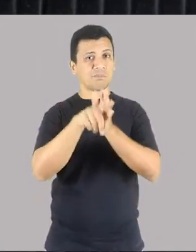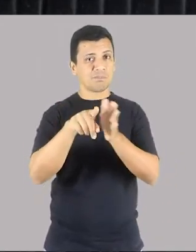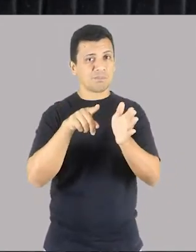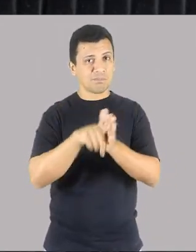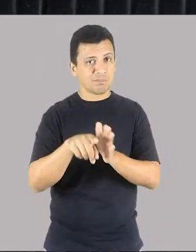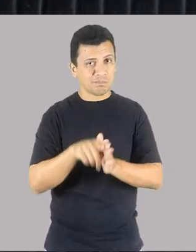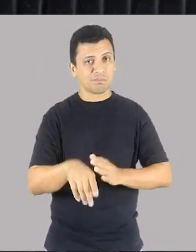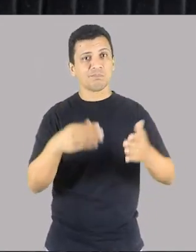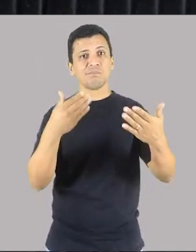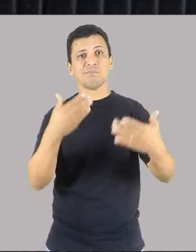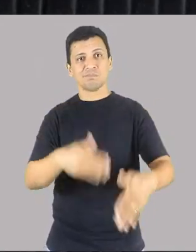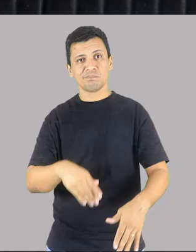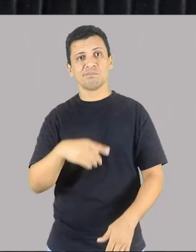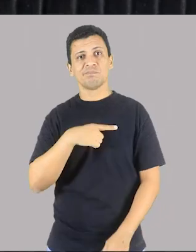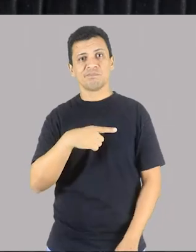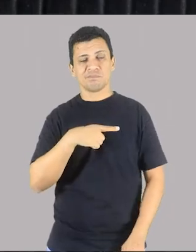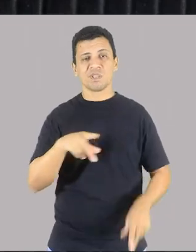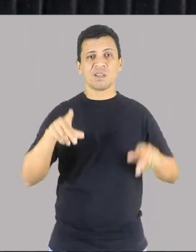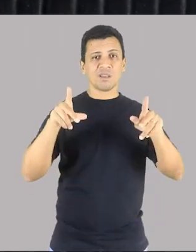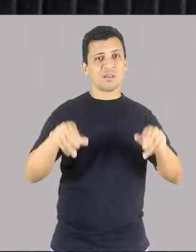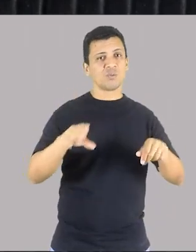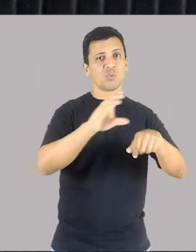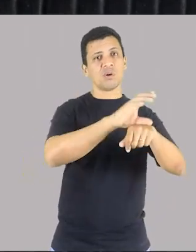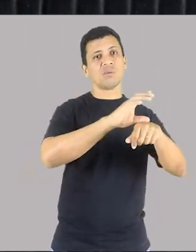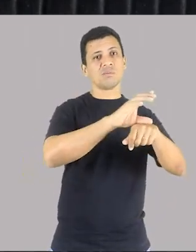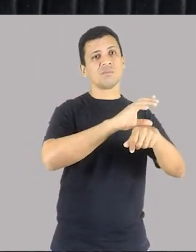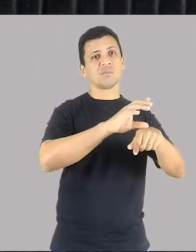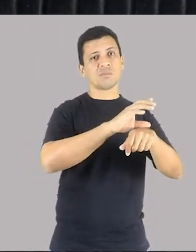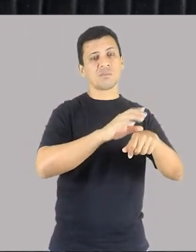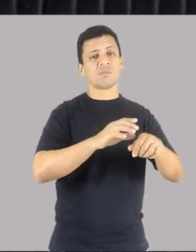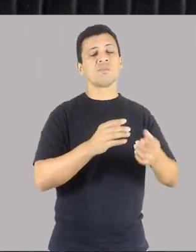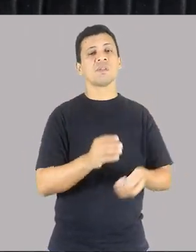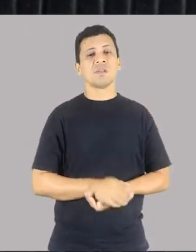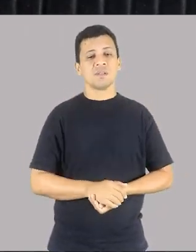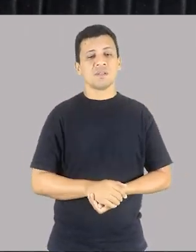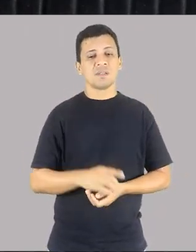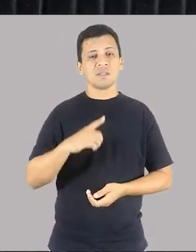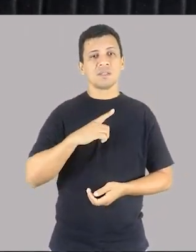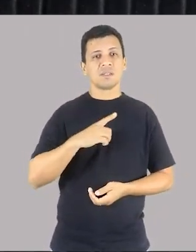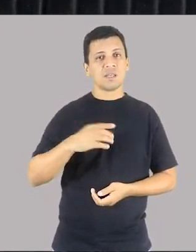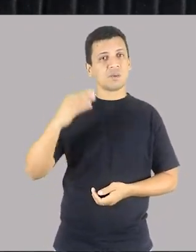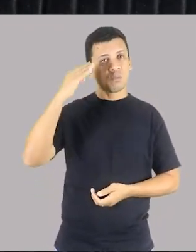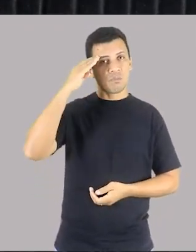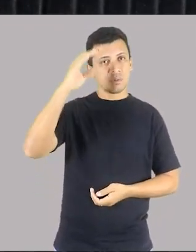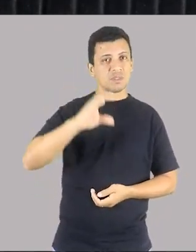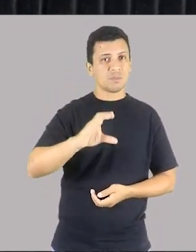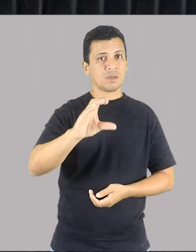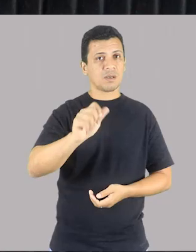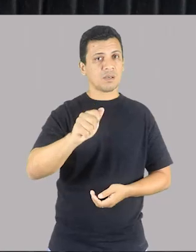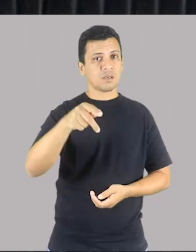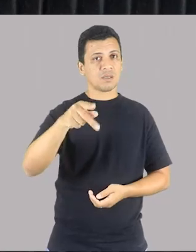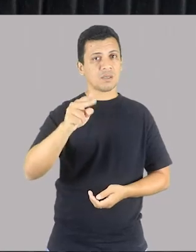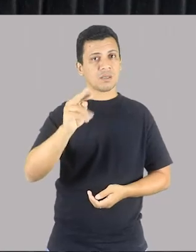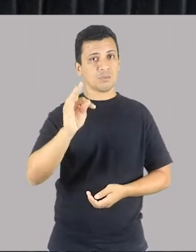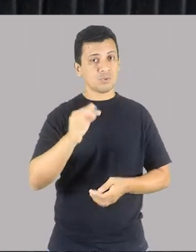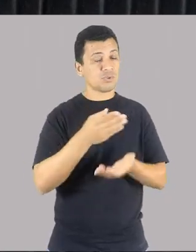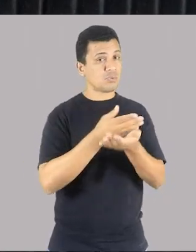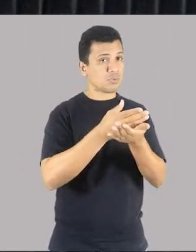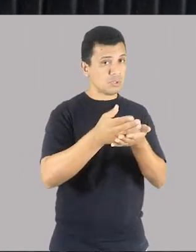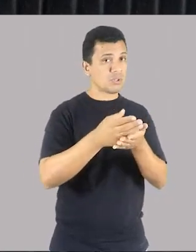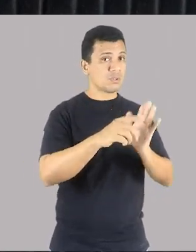ali no artigo 37 da nossa Constituição. Eu recomendo a leitura completa do artigo 37, perfeito?